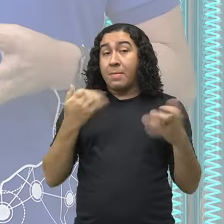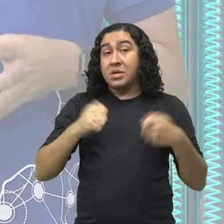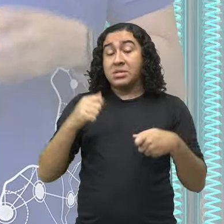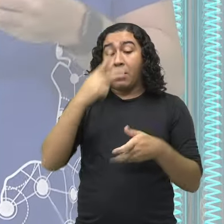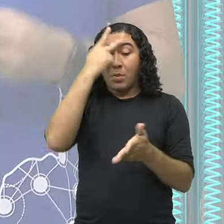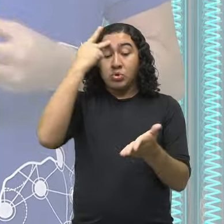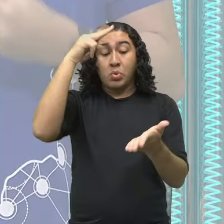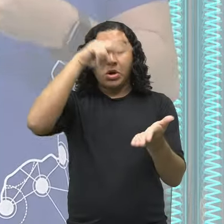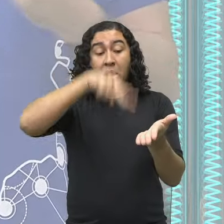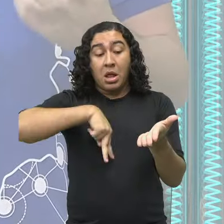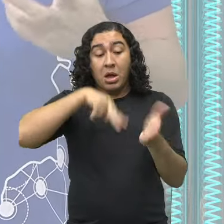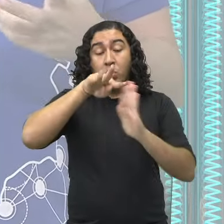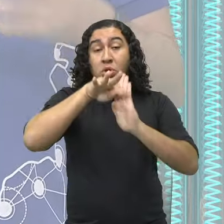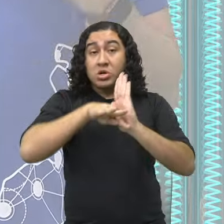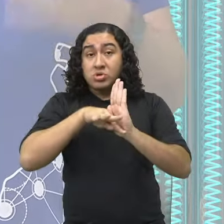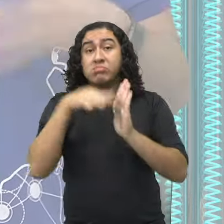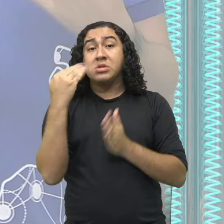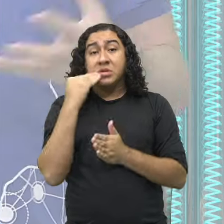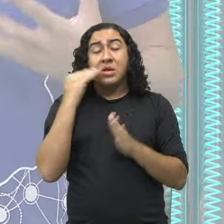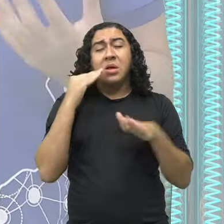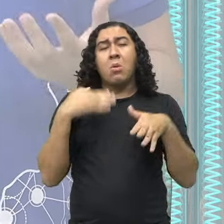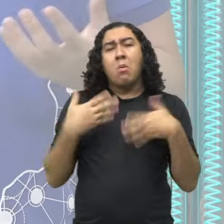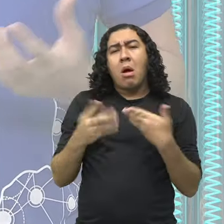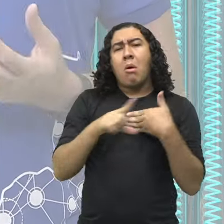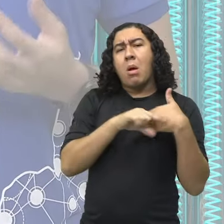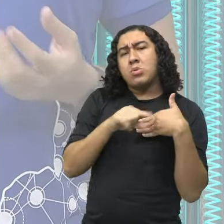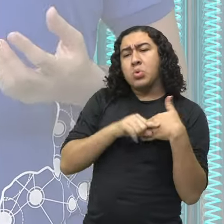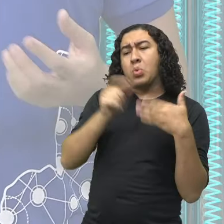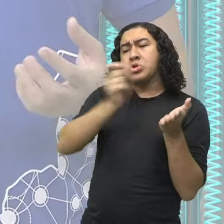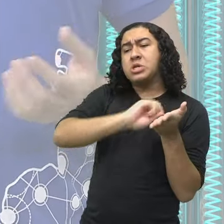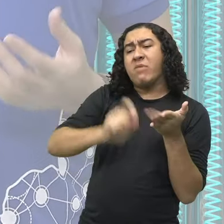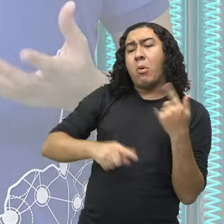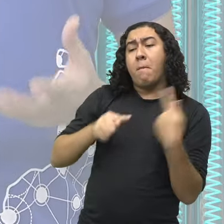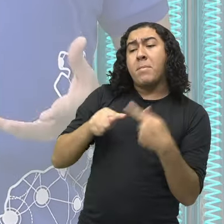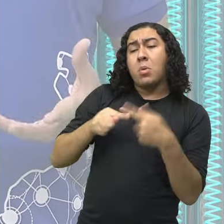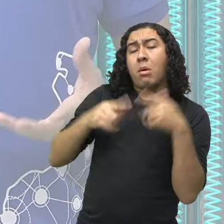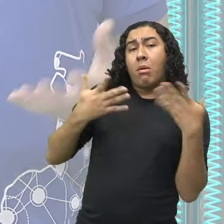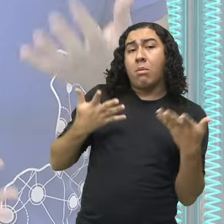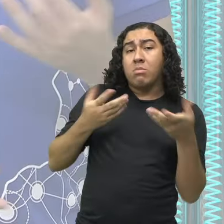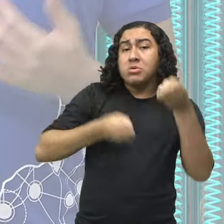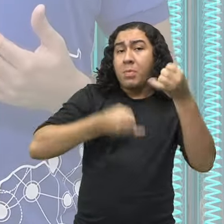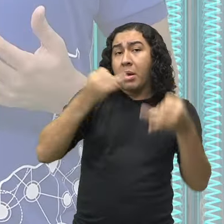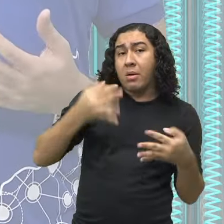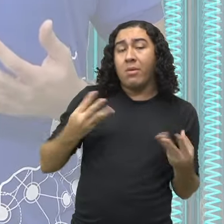o leitor entenda a intenção, né? Qual foi a intenção que quem escreveu o texto